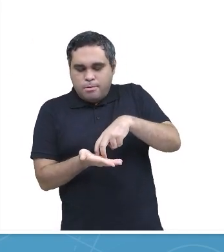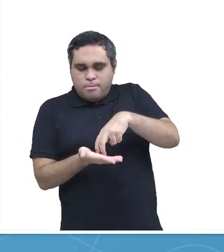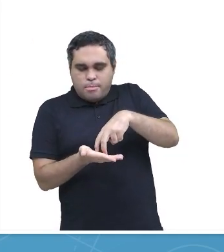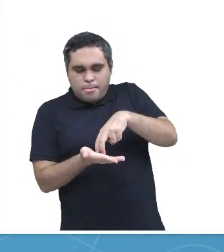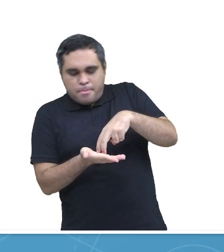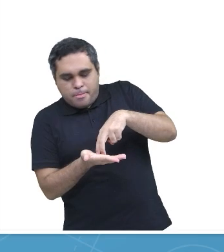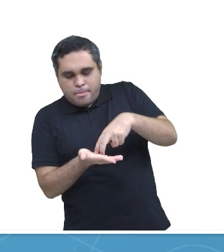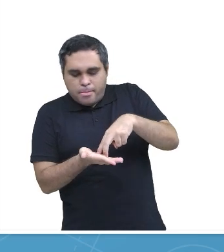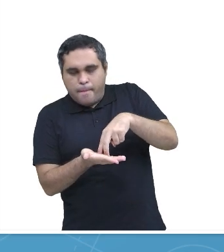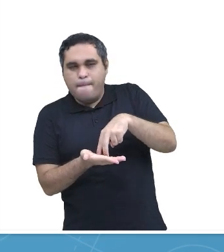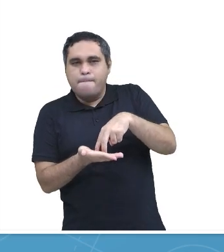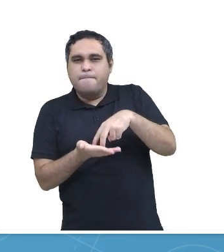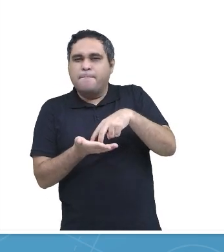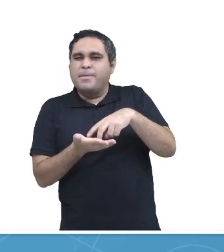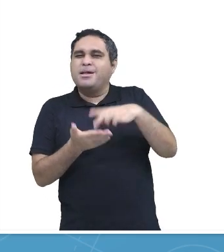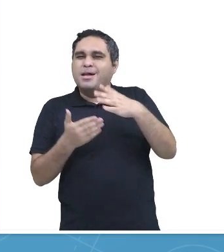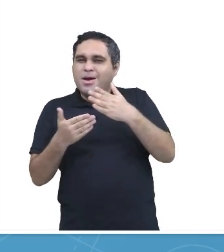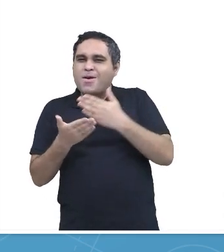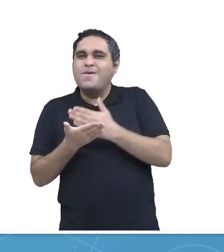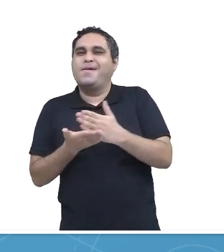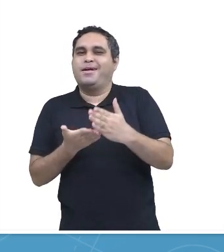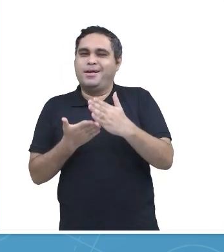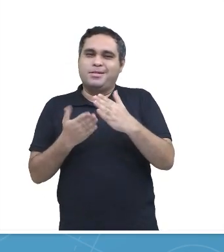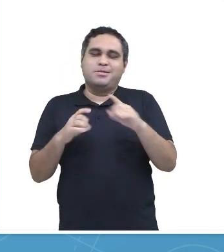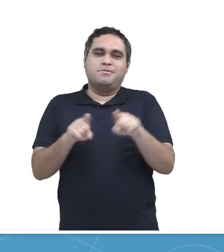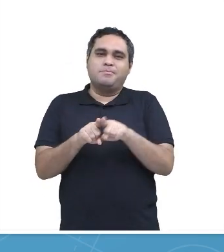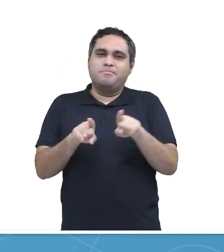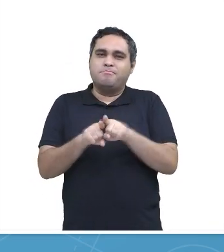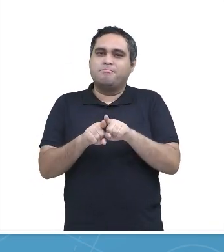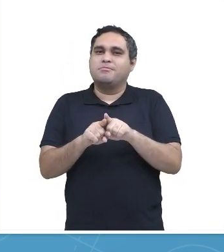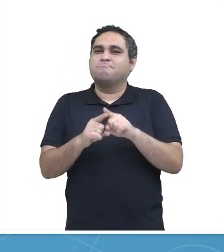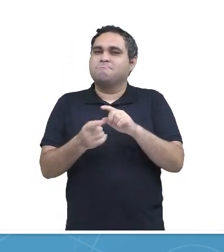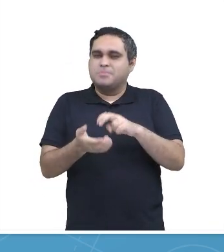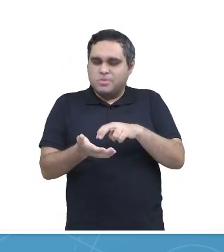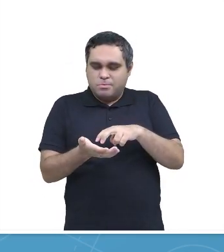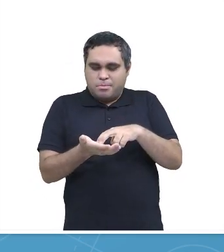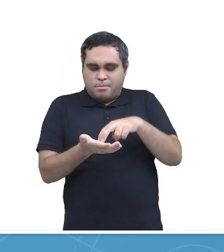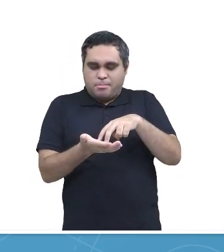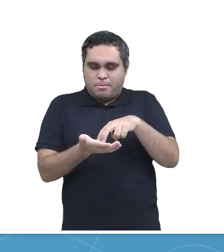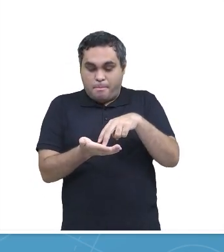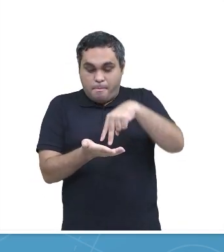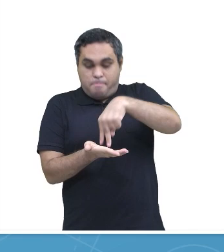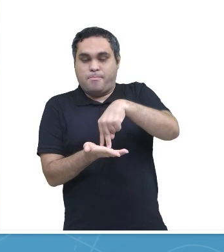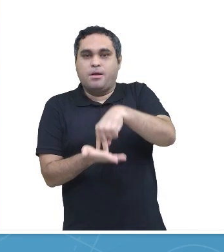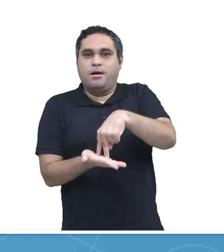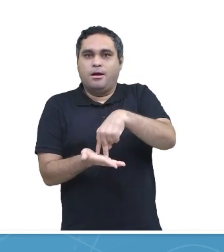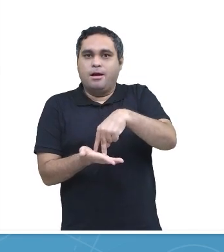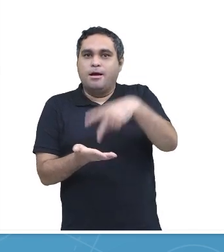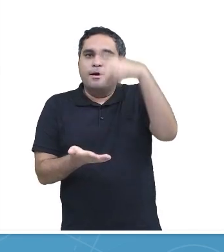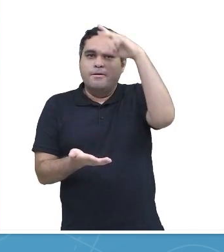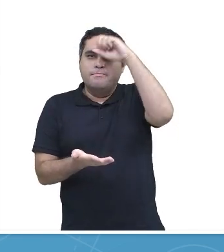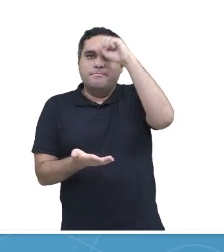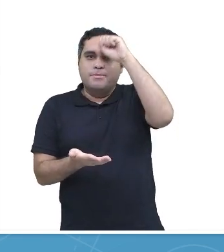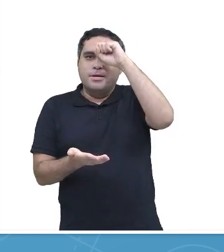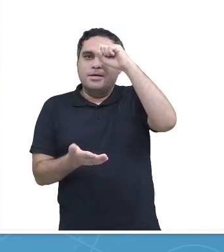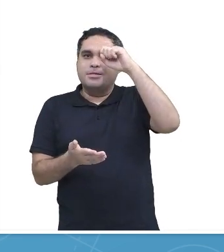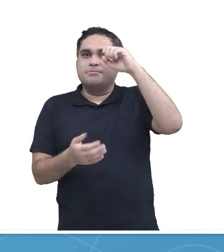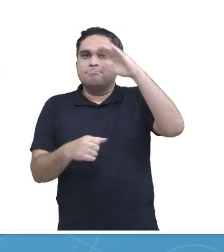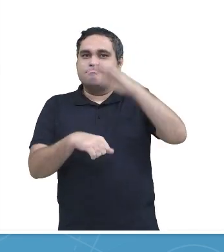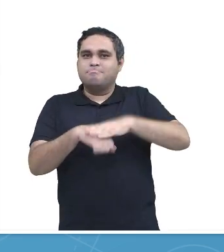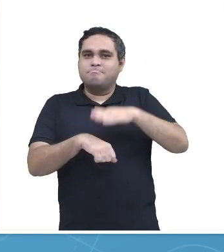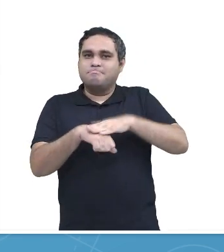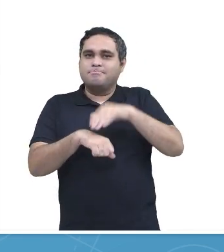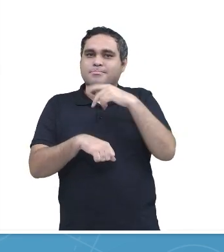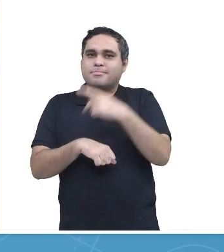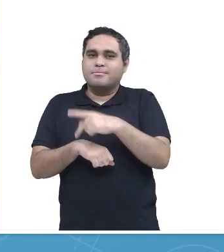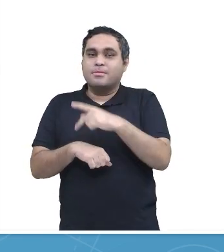passos, o primeiro momento em que a criança começa a ficar em pé, aprende a ficar em pé sozinho, depois vai dando os